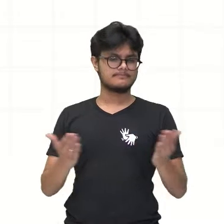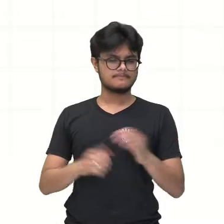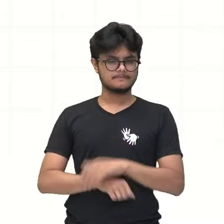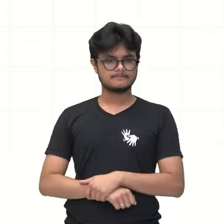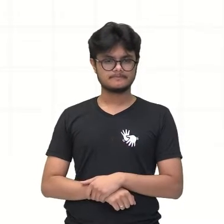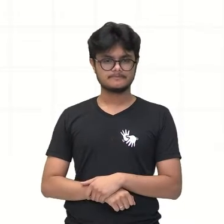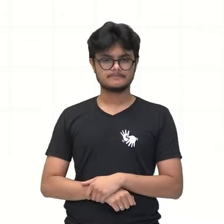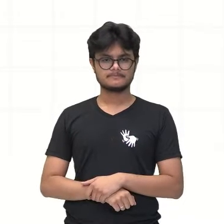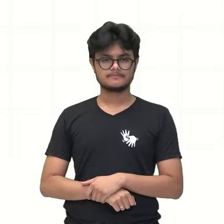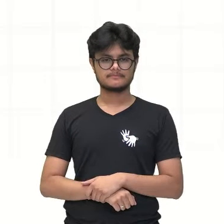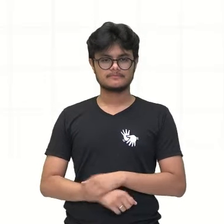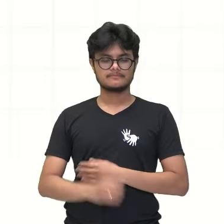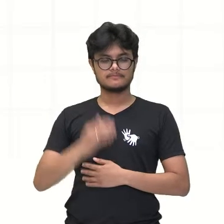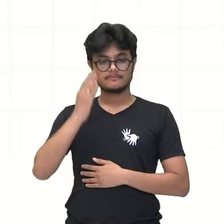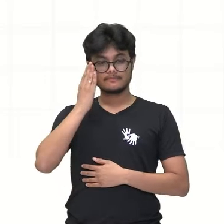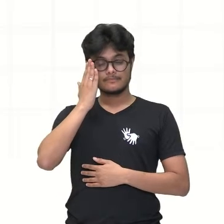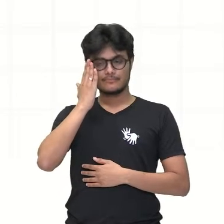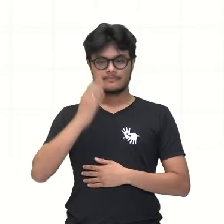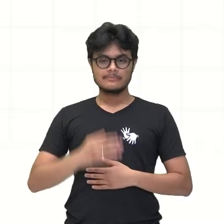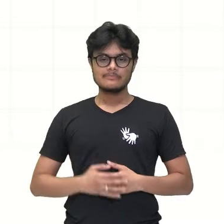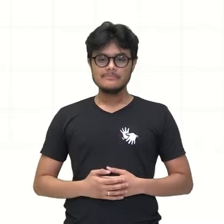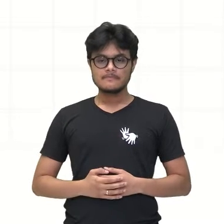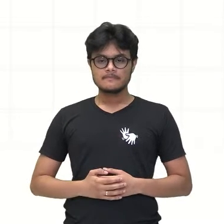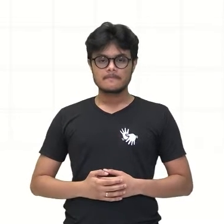A gente respondeu aqui a letra A, né?